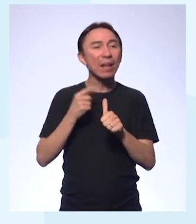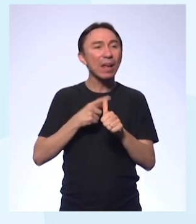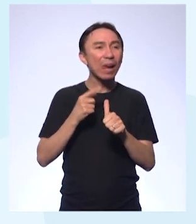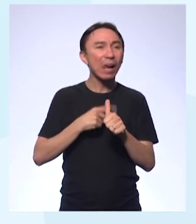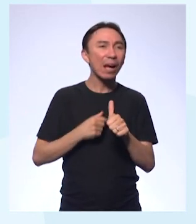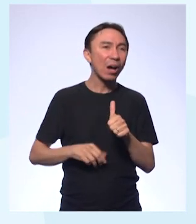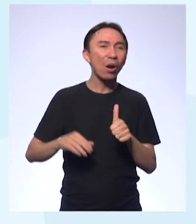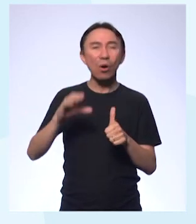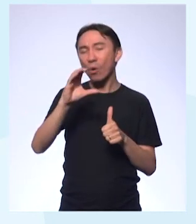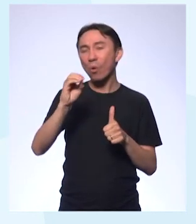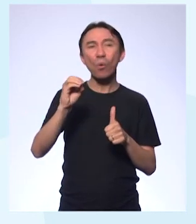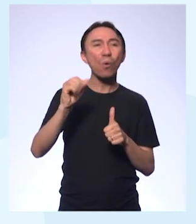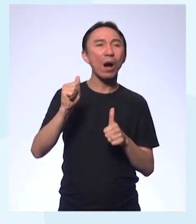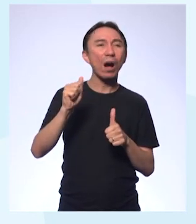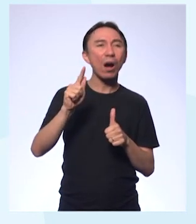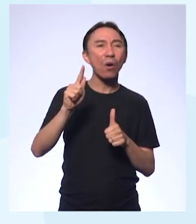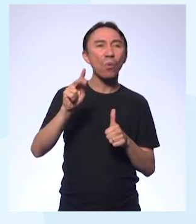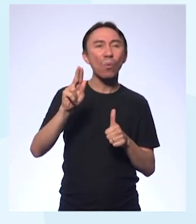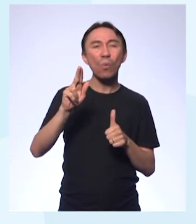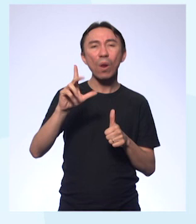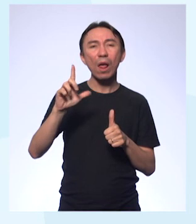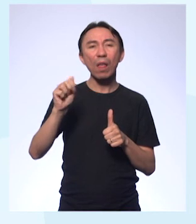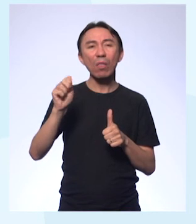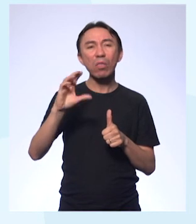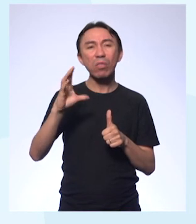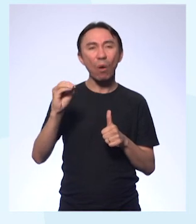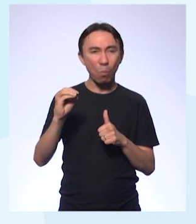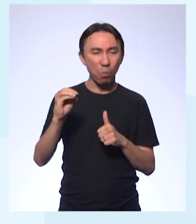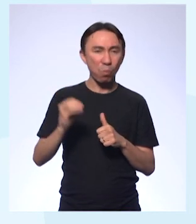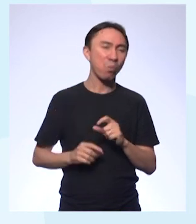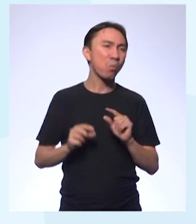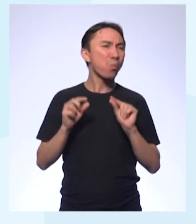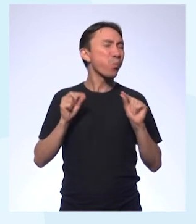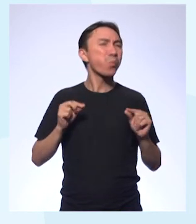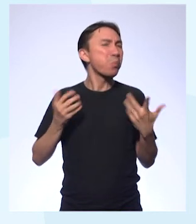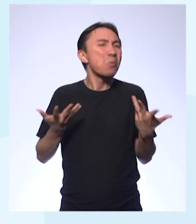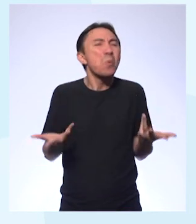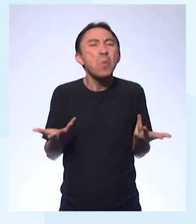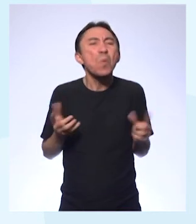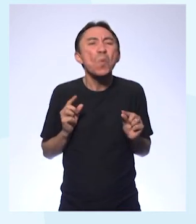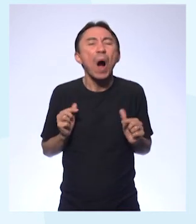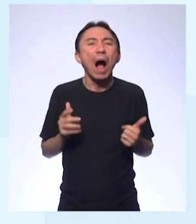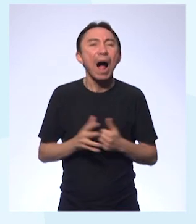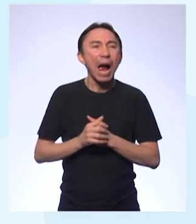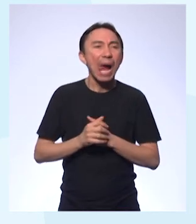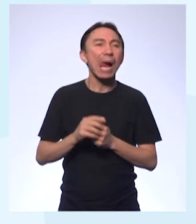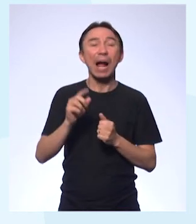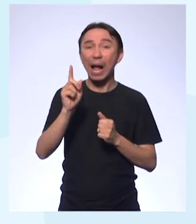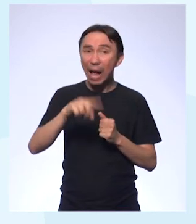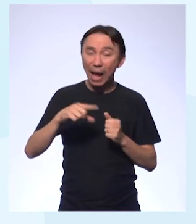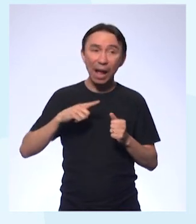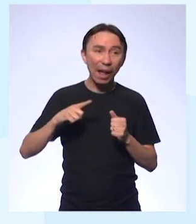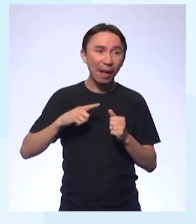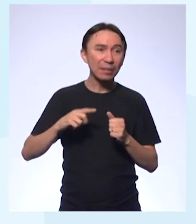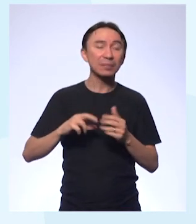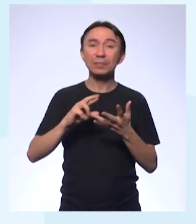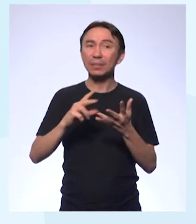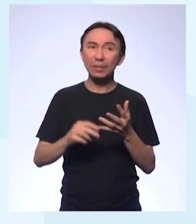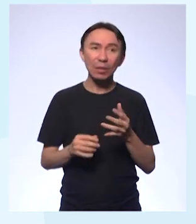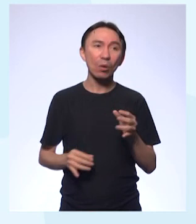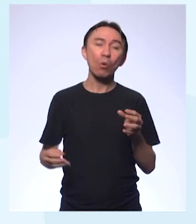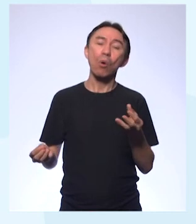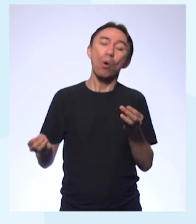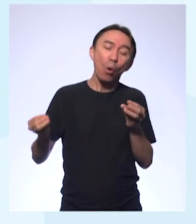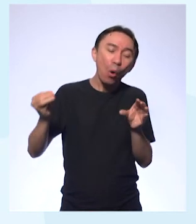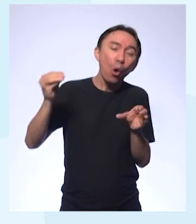com várias coisas lá dentro. Então, eu vou fazer o quê? Eu vou coagular essa água. O que é essa coagulação? É a adição do sulfato de